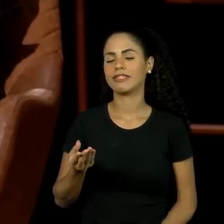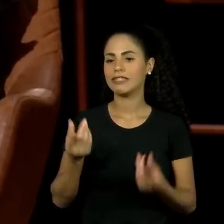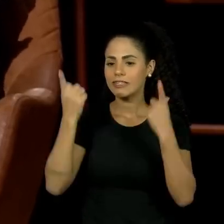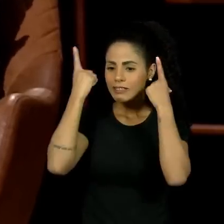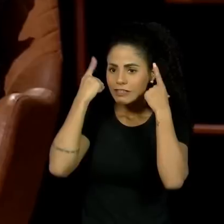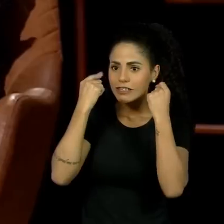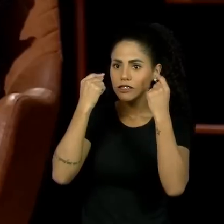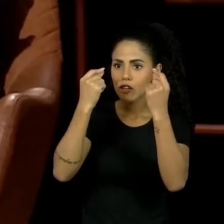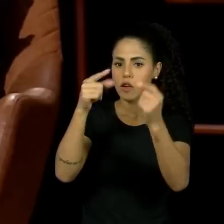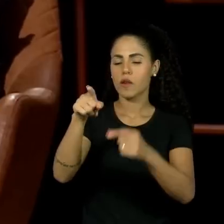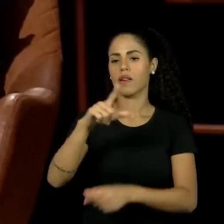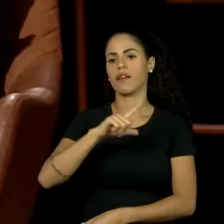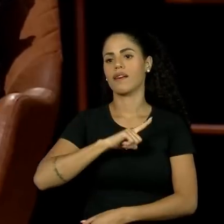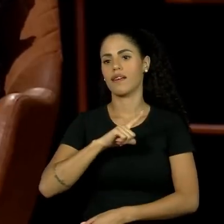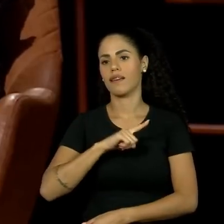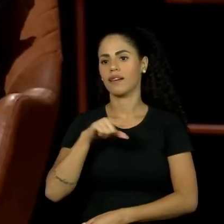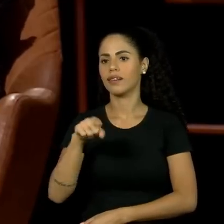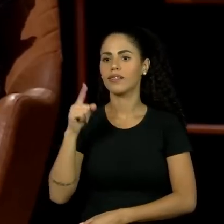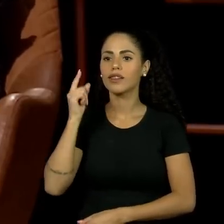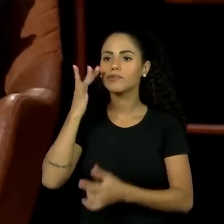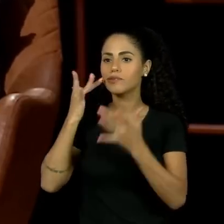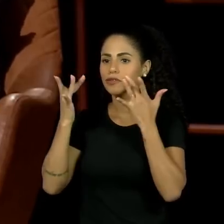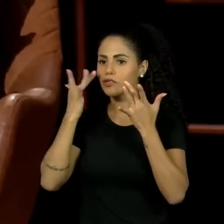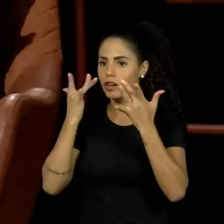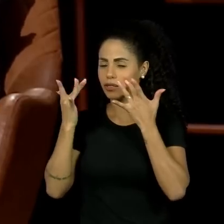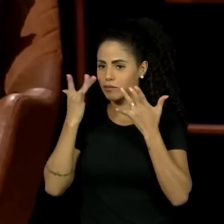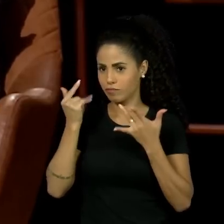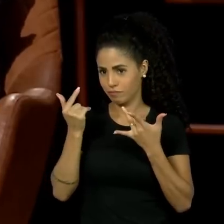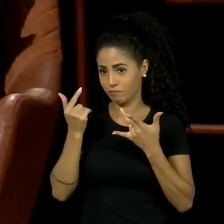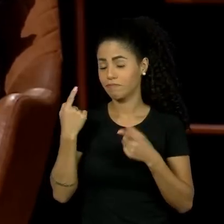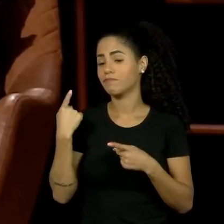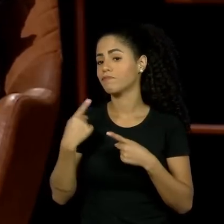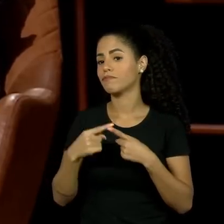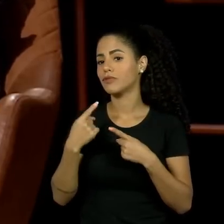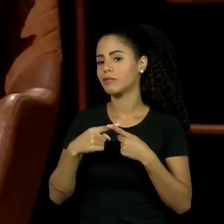a pedra originária do teatro.